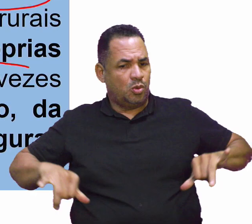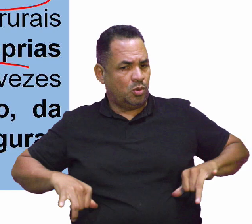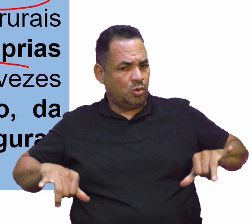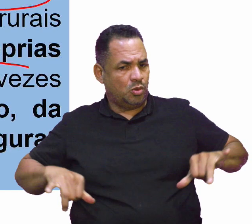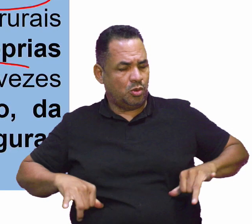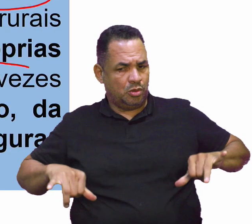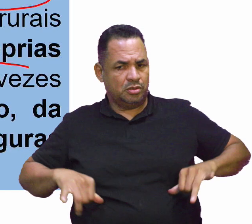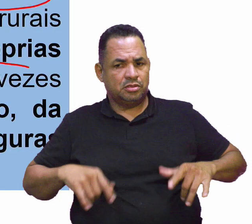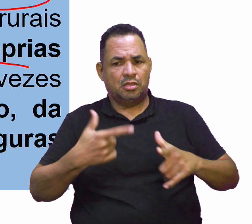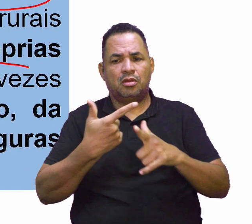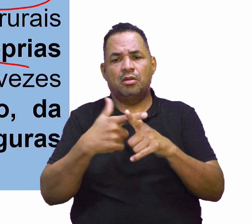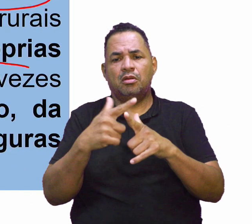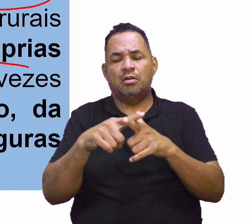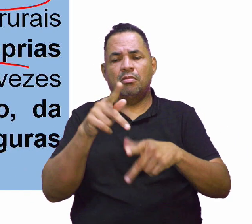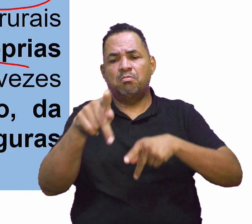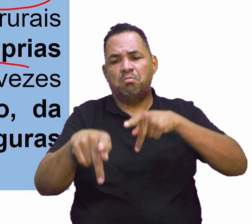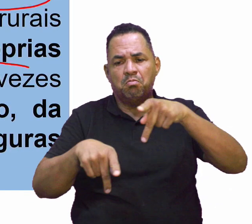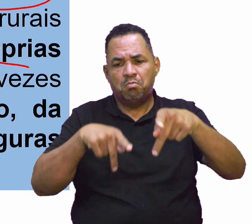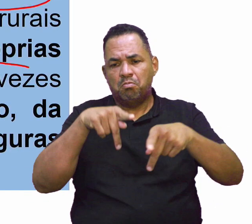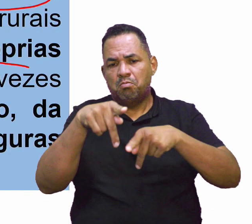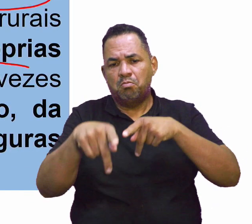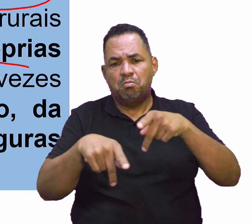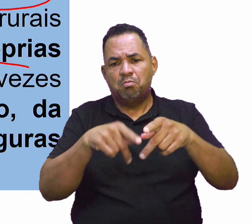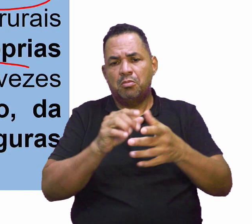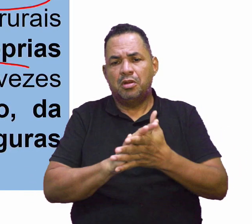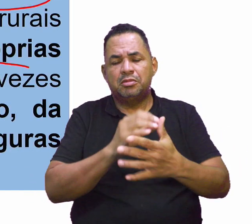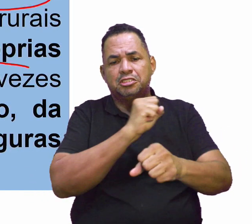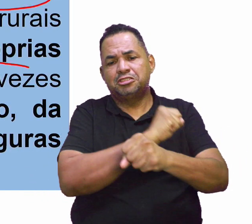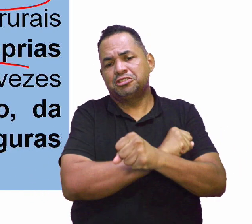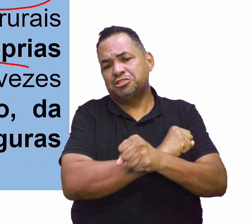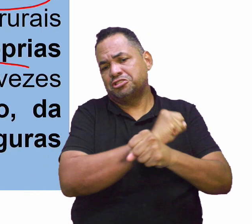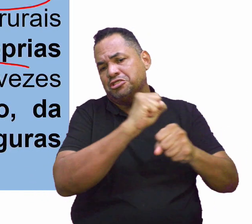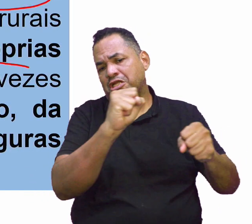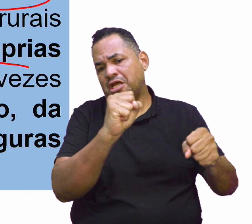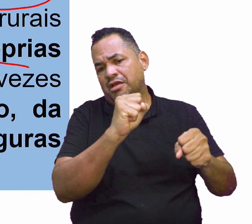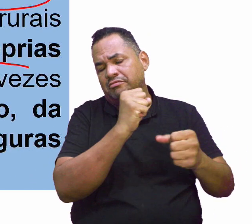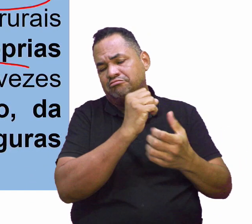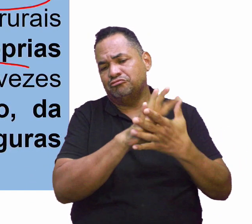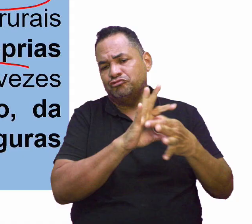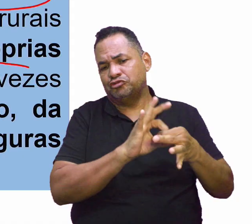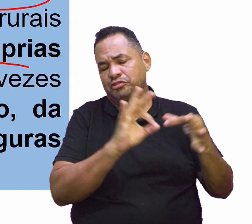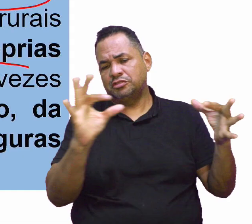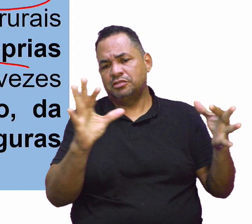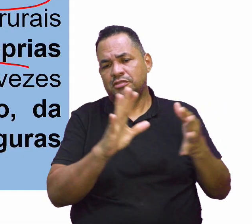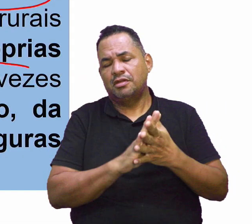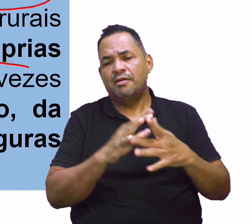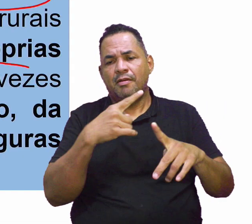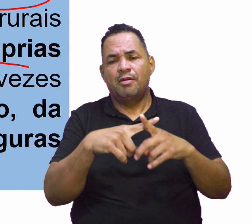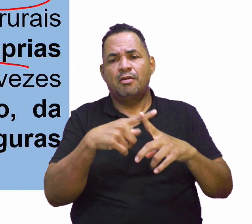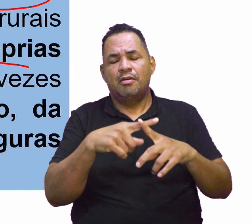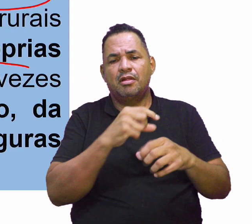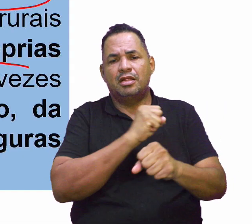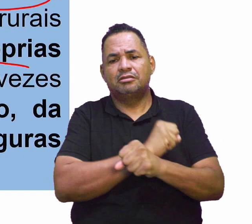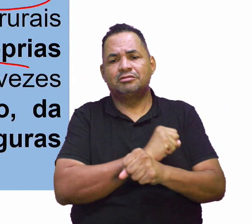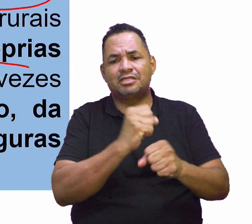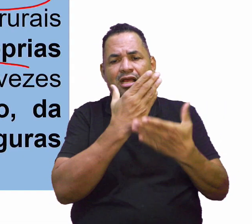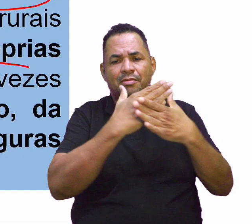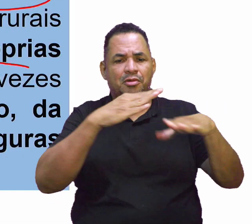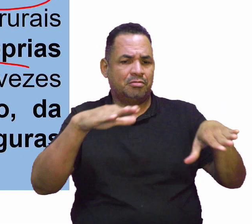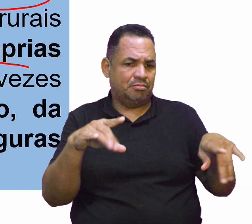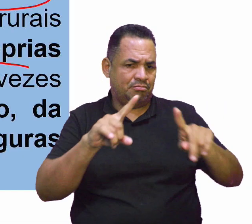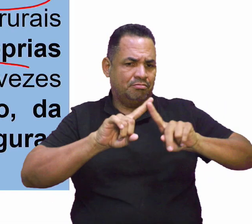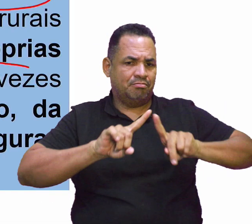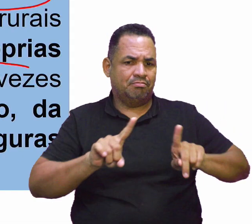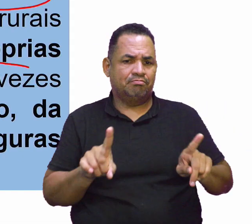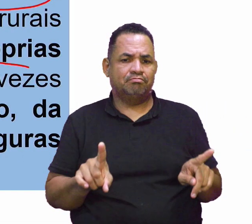ser a população de ex-escravizados, porque lembra, a escravidão ela foi abolida. Porém,